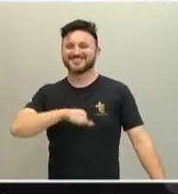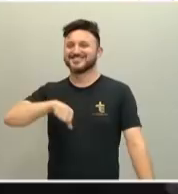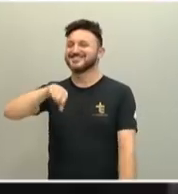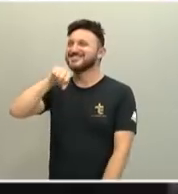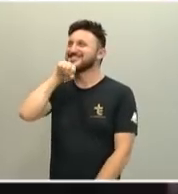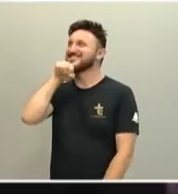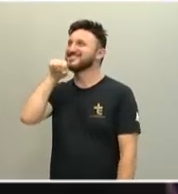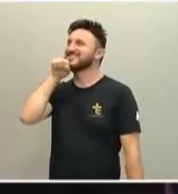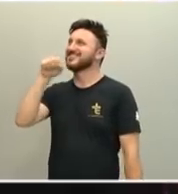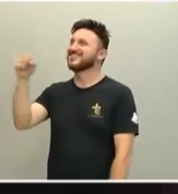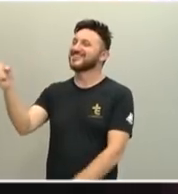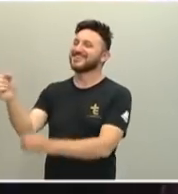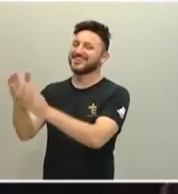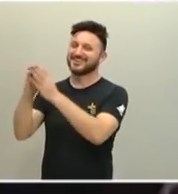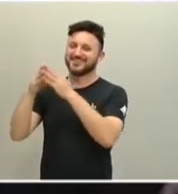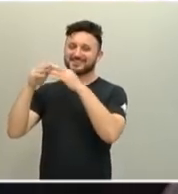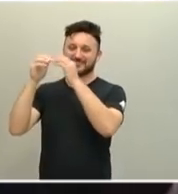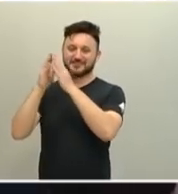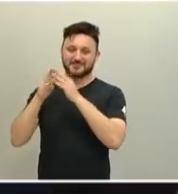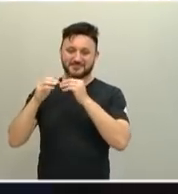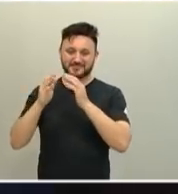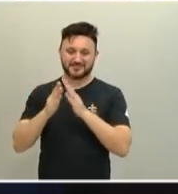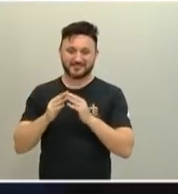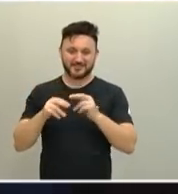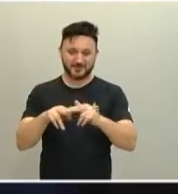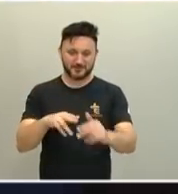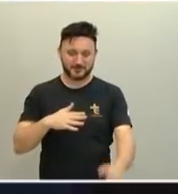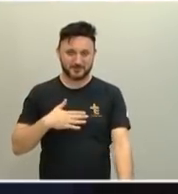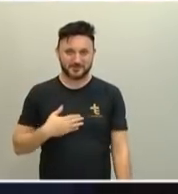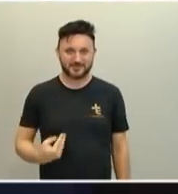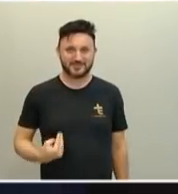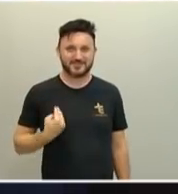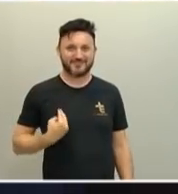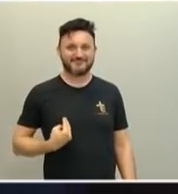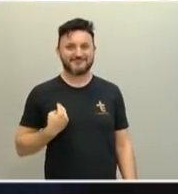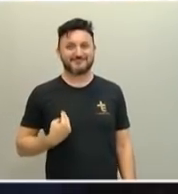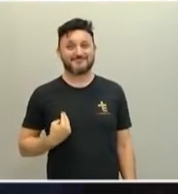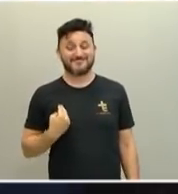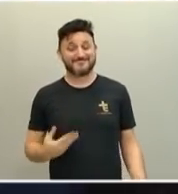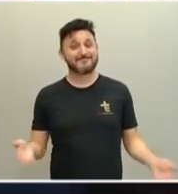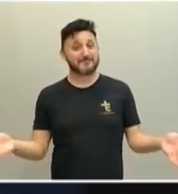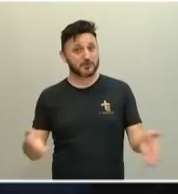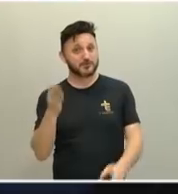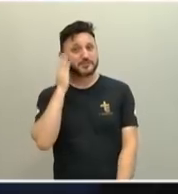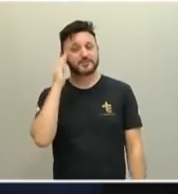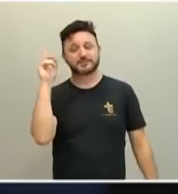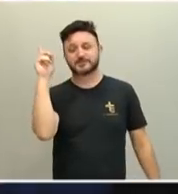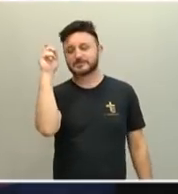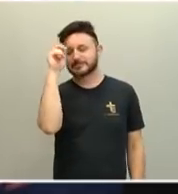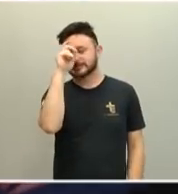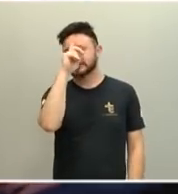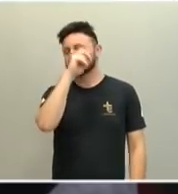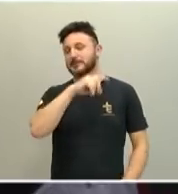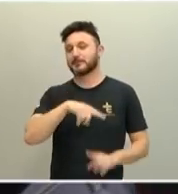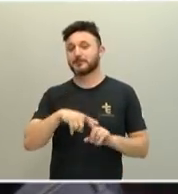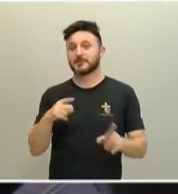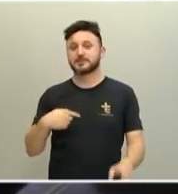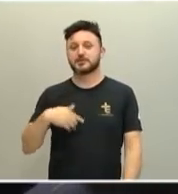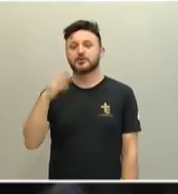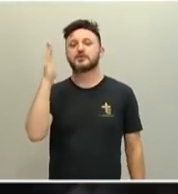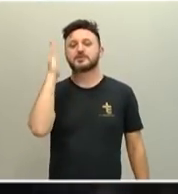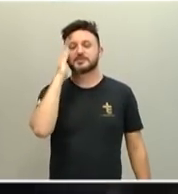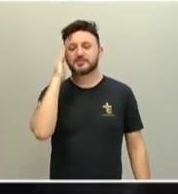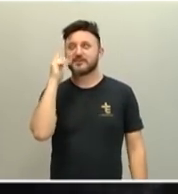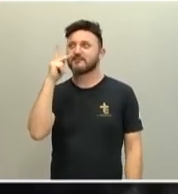Mãe, roga por mim. Está difícil, mas eu sei que